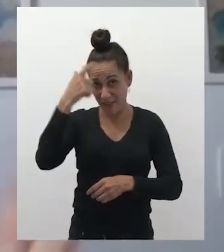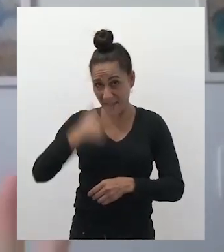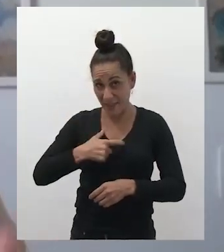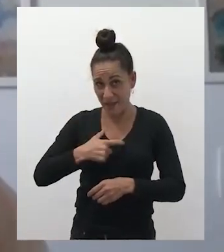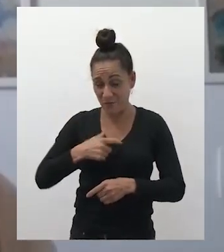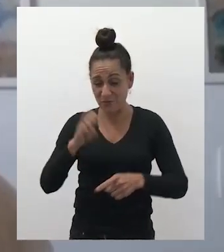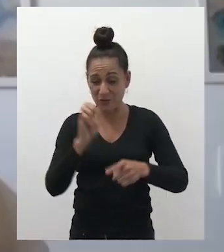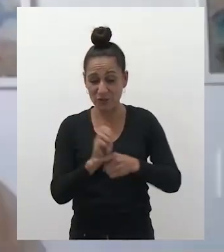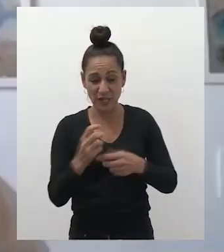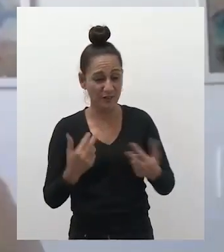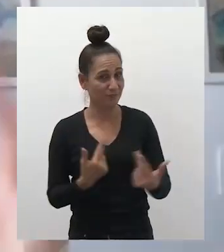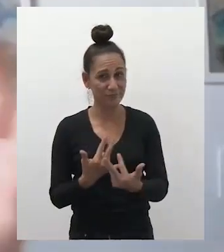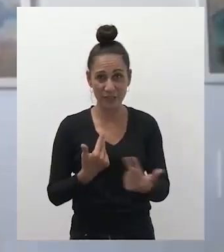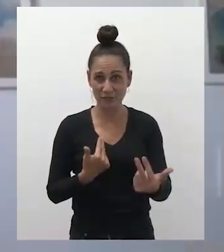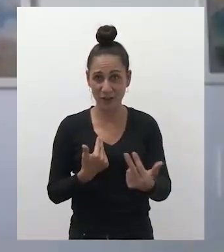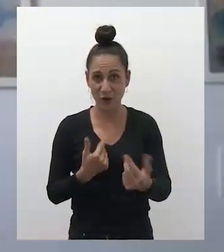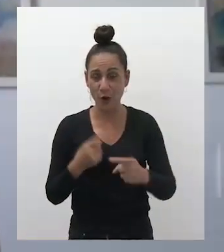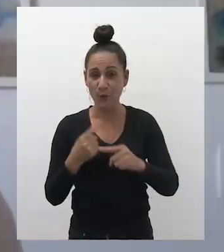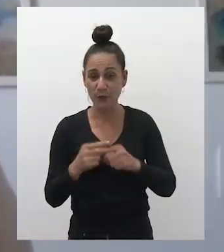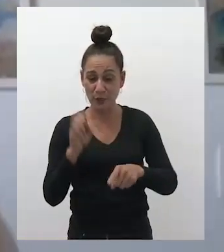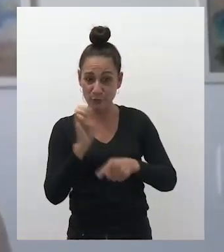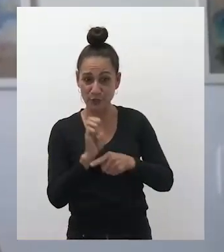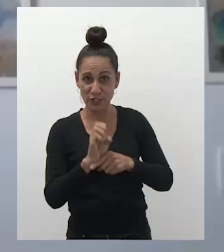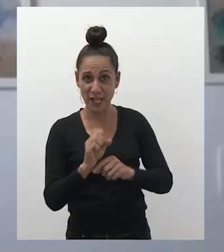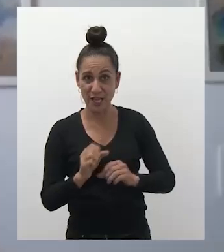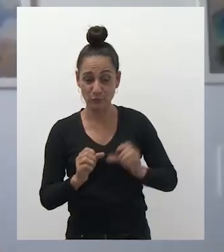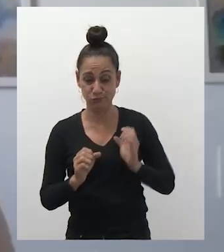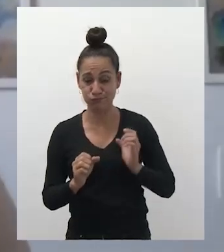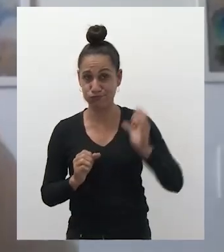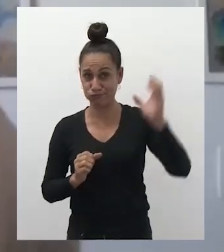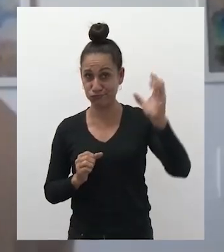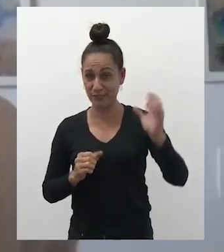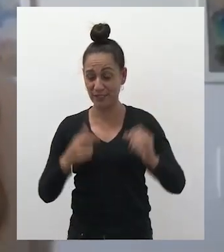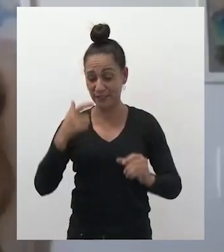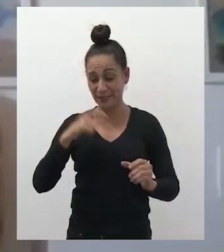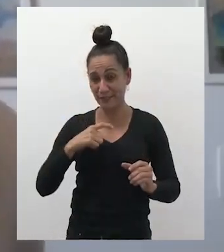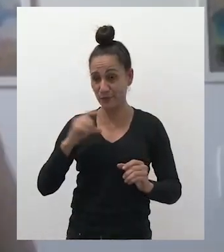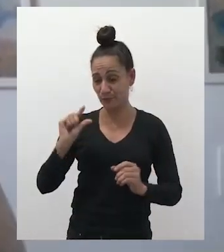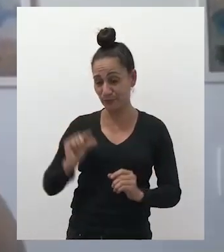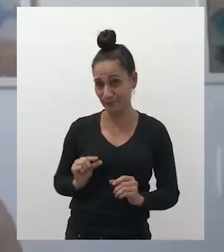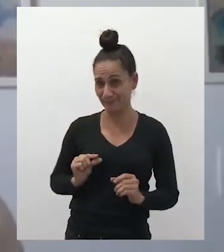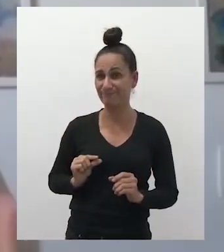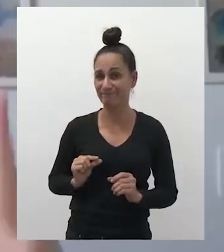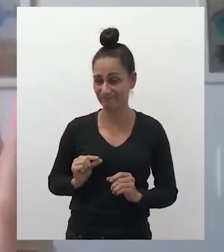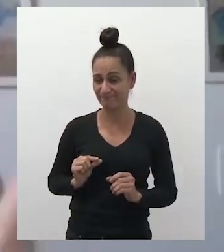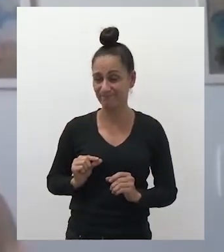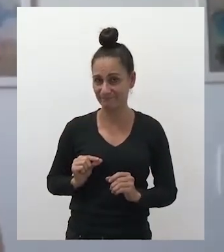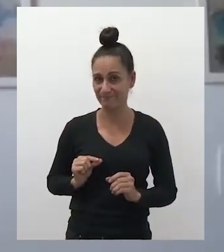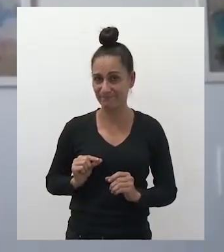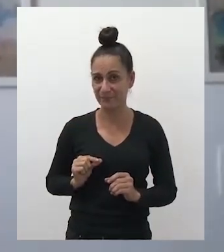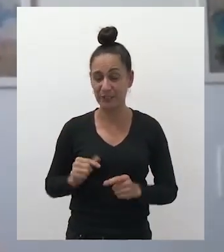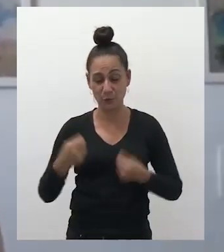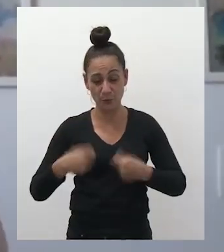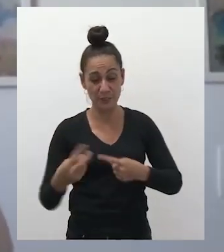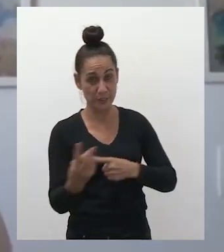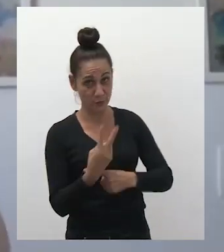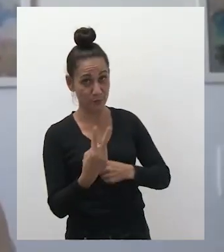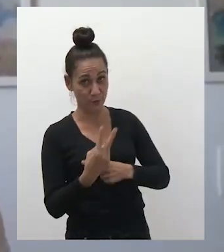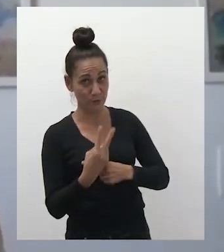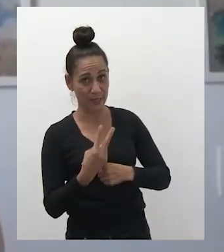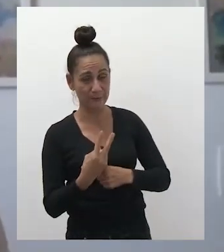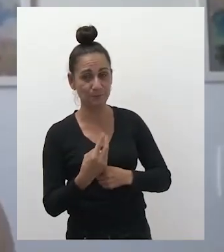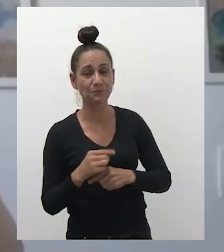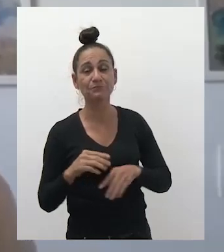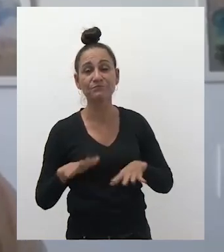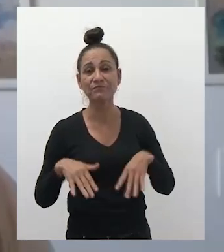pessoa. Ele tem o bolso dele bem grande, eu tenho o meu. E eu que não me cuide com o meu. Pois é. Então, vejam,